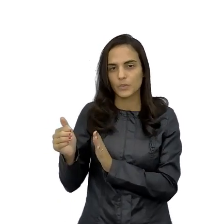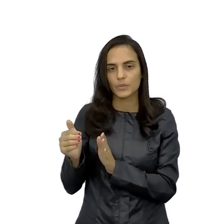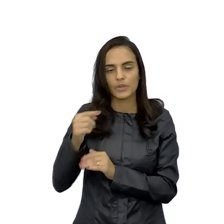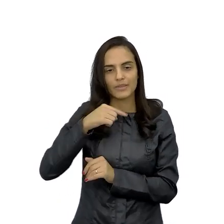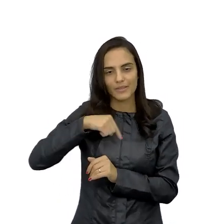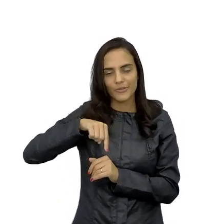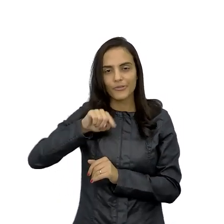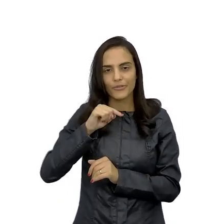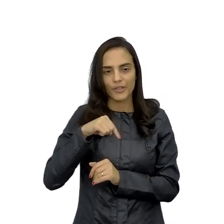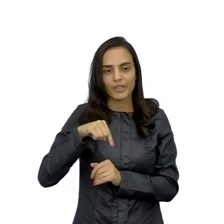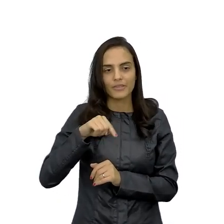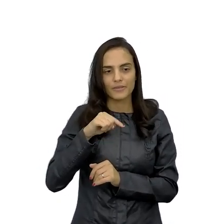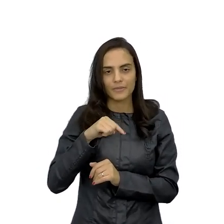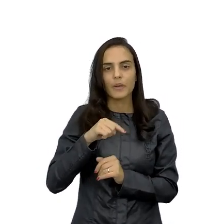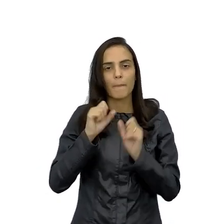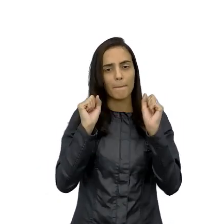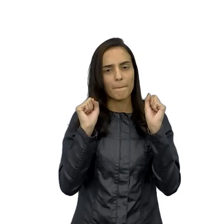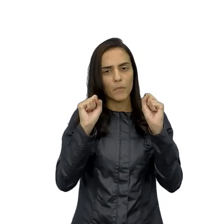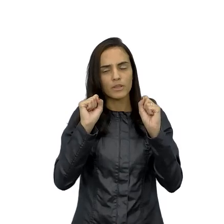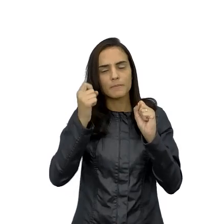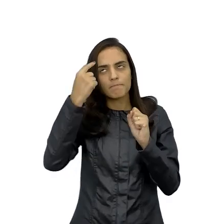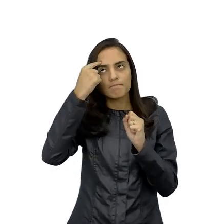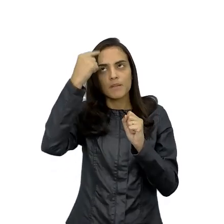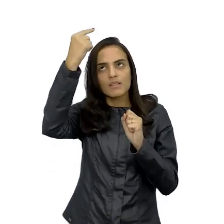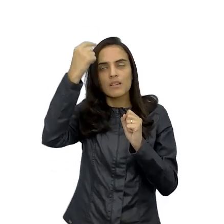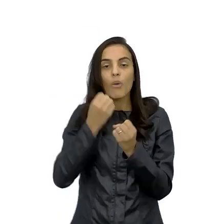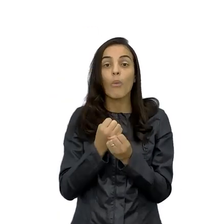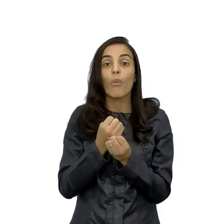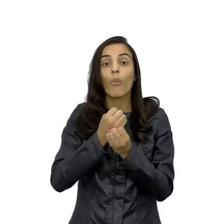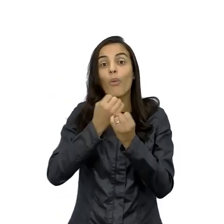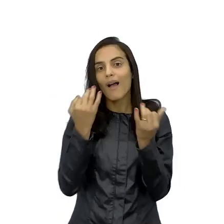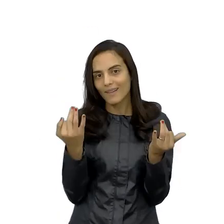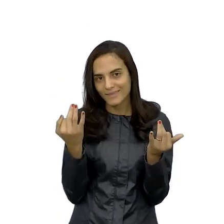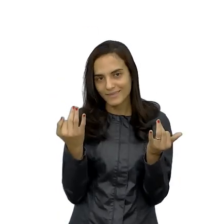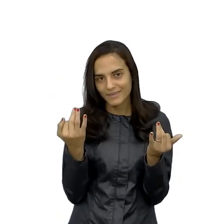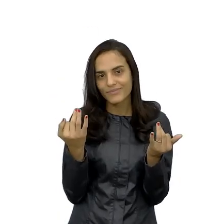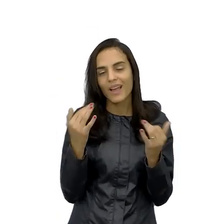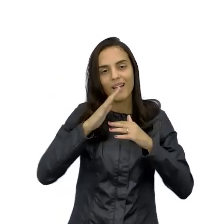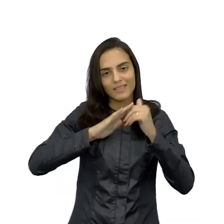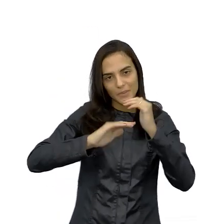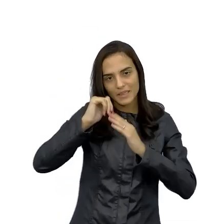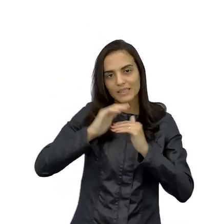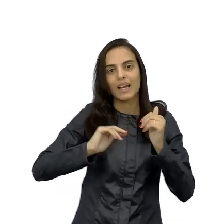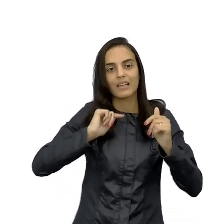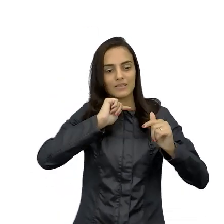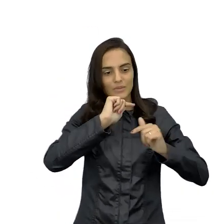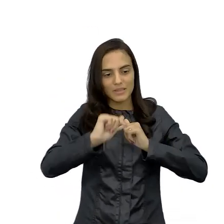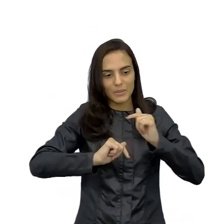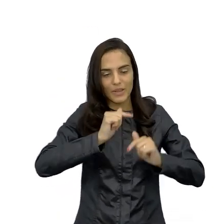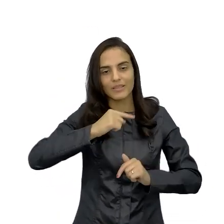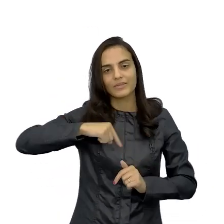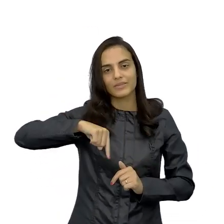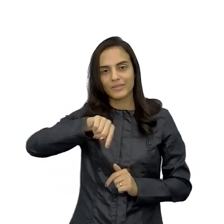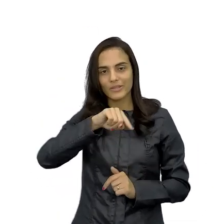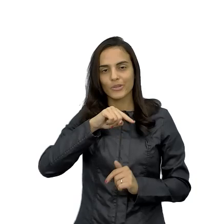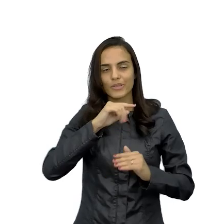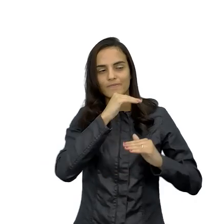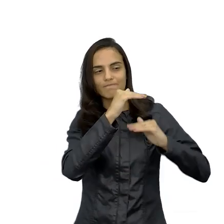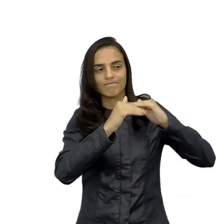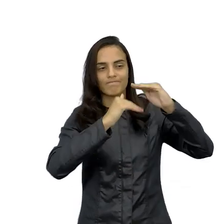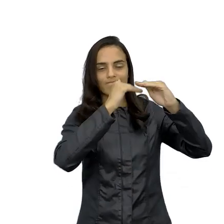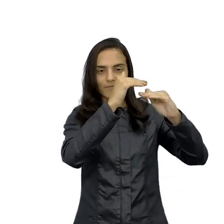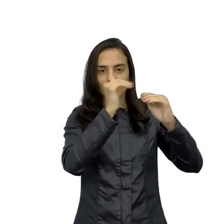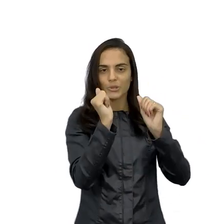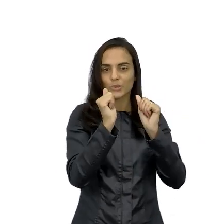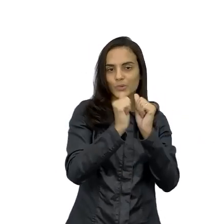vai, no fundo, poder pensar quais são as habilidades e o trabalho que a gente vai estar desenvolvendo